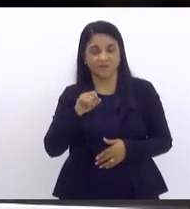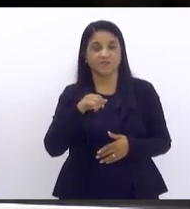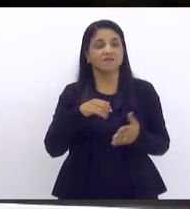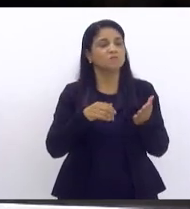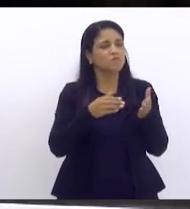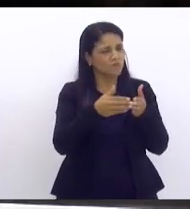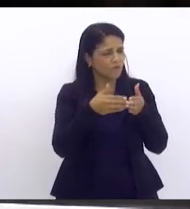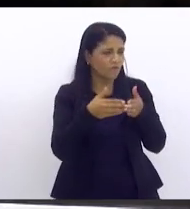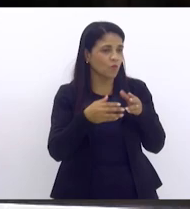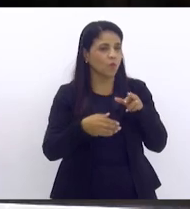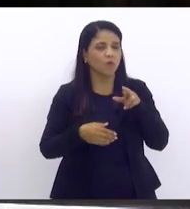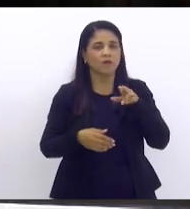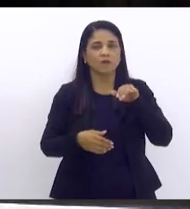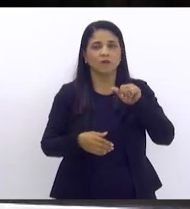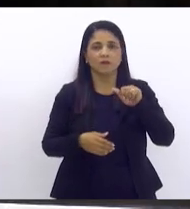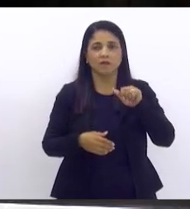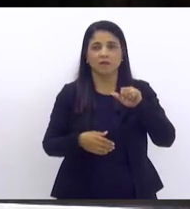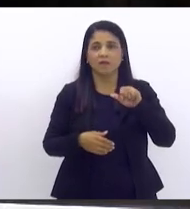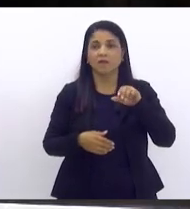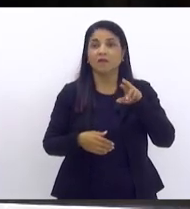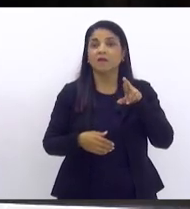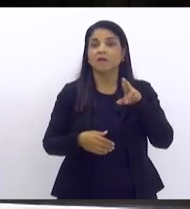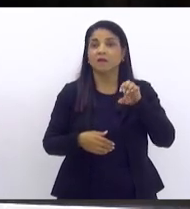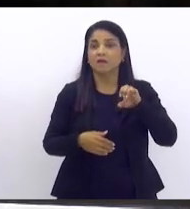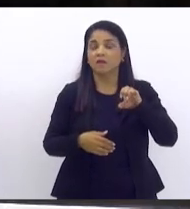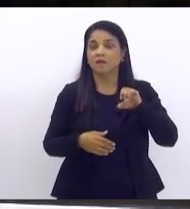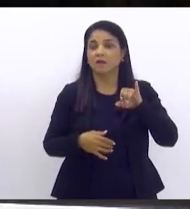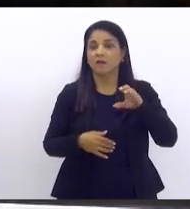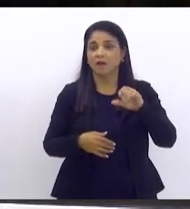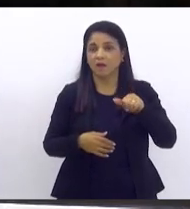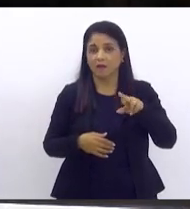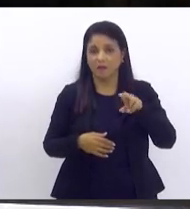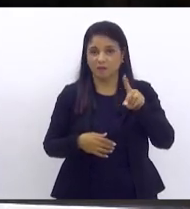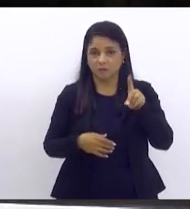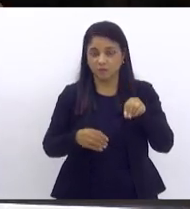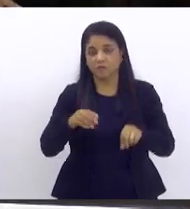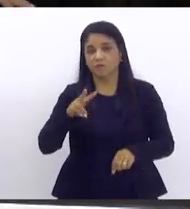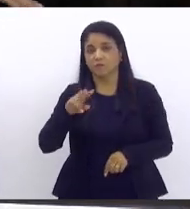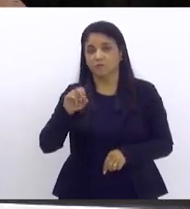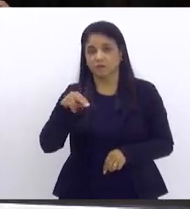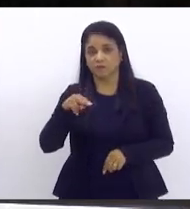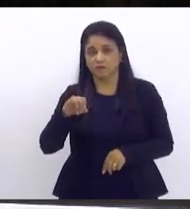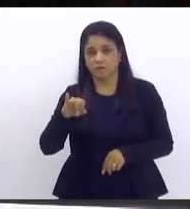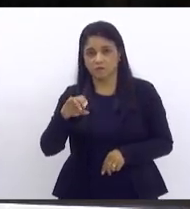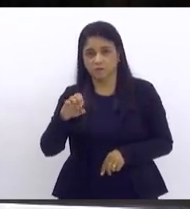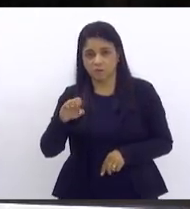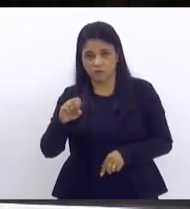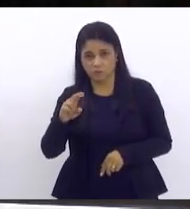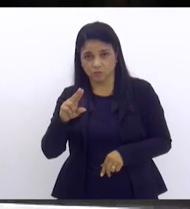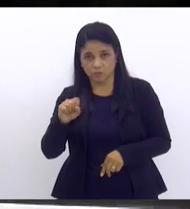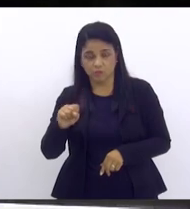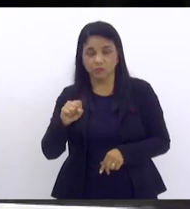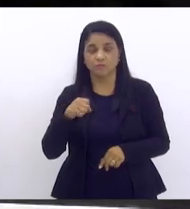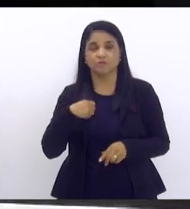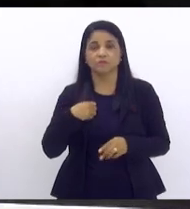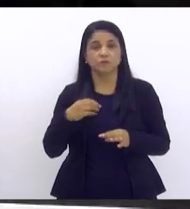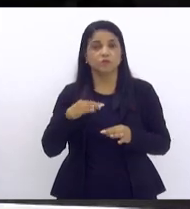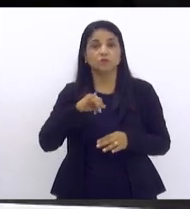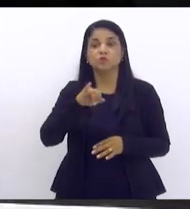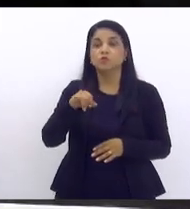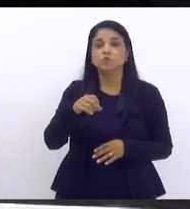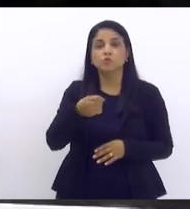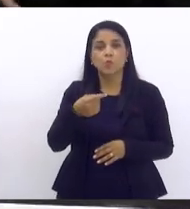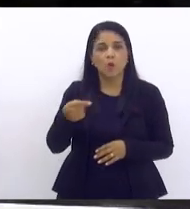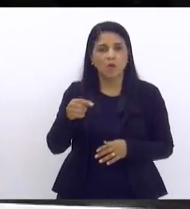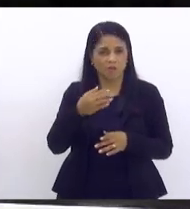Ricardo, está aí? Maristela, Vinícius, tem? Estão todos aqui, né? Falta o João, mas tudo